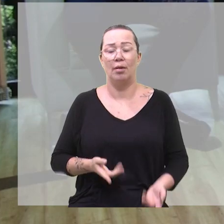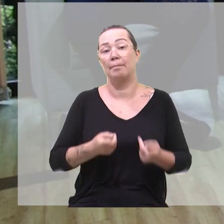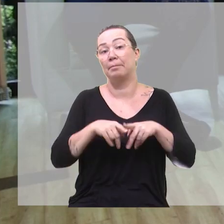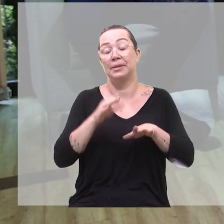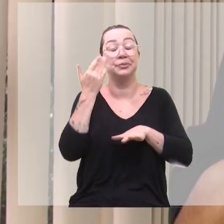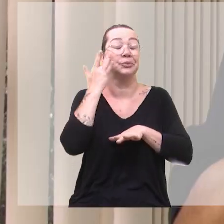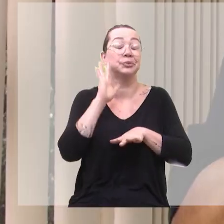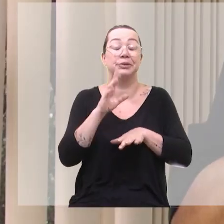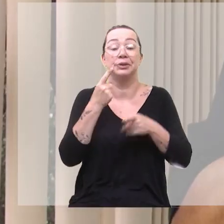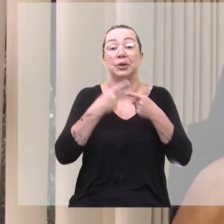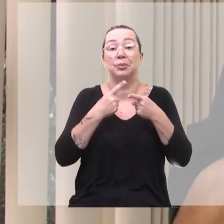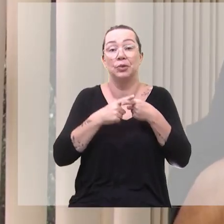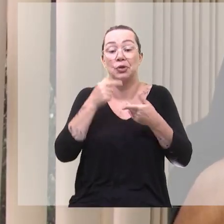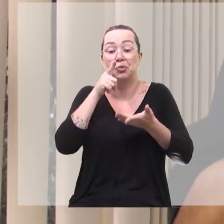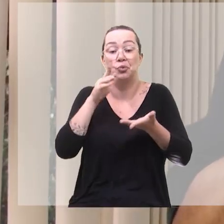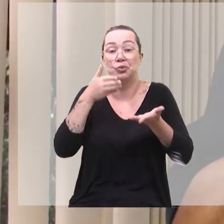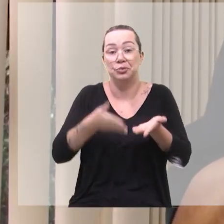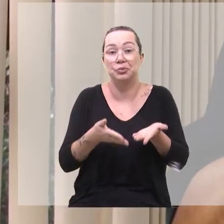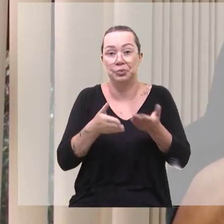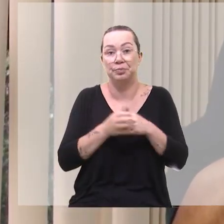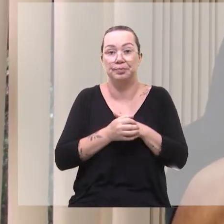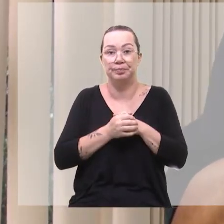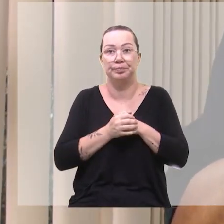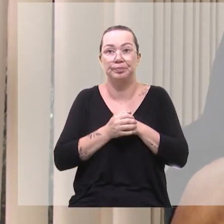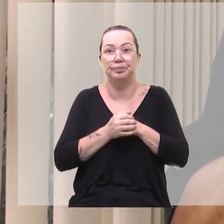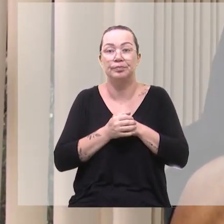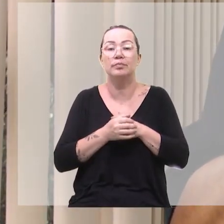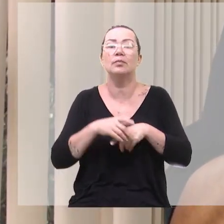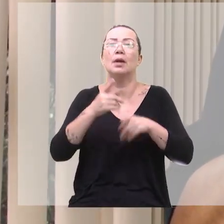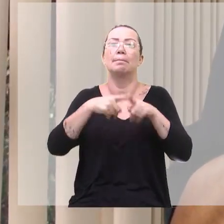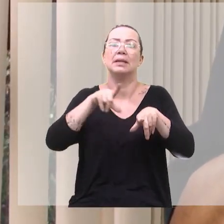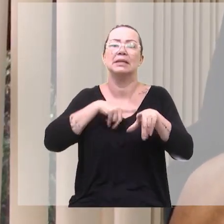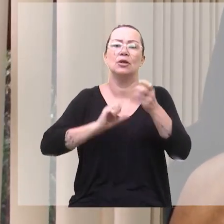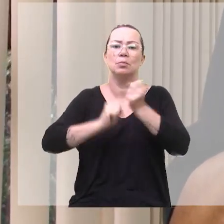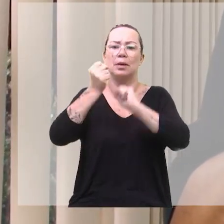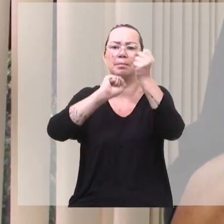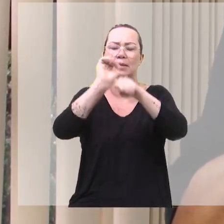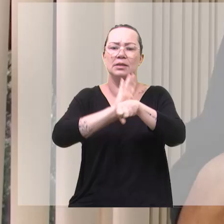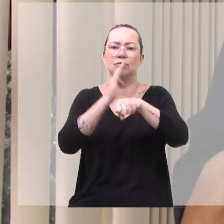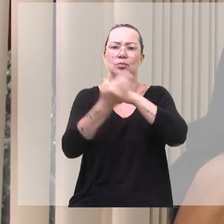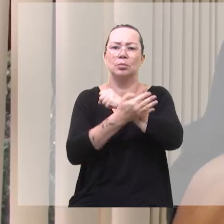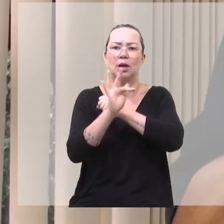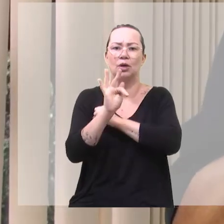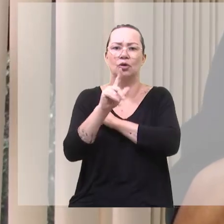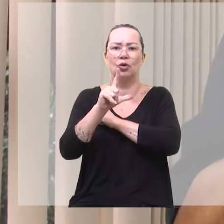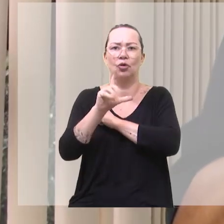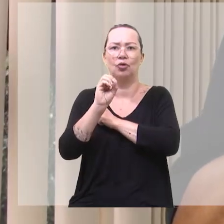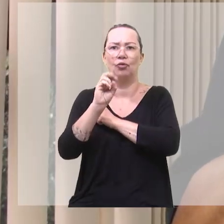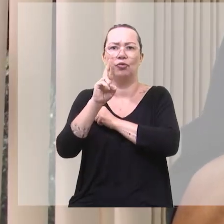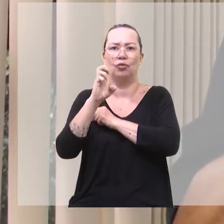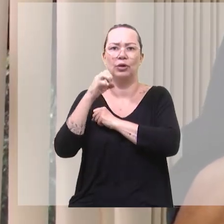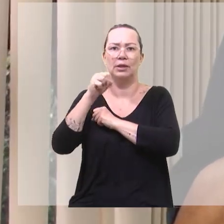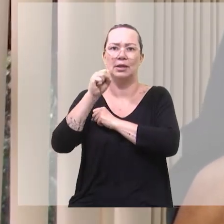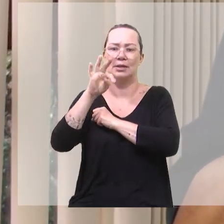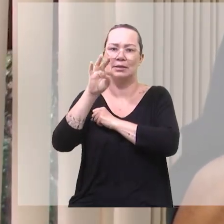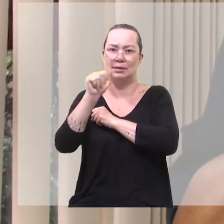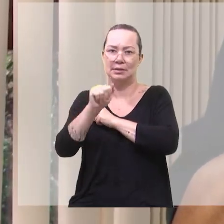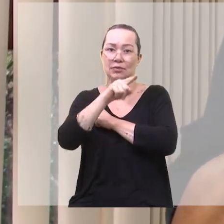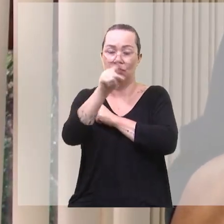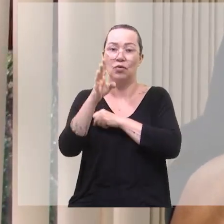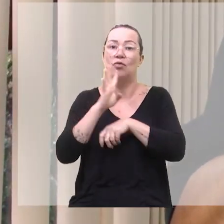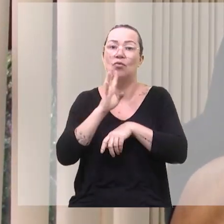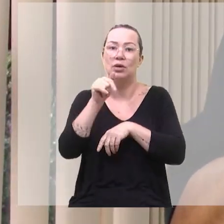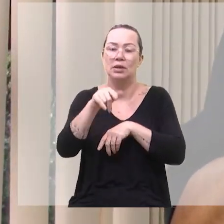conhecimento, mas não sei por que não saímos do chão. Então, nós temos uma empresa ali no Floresta, eu até faço questão que vocês